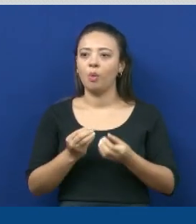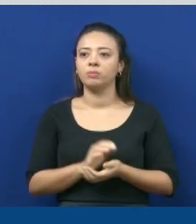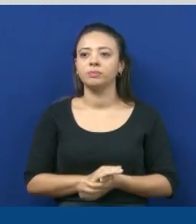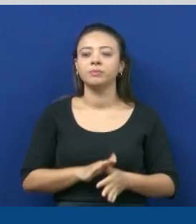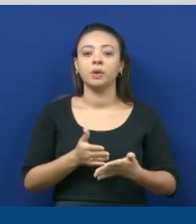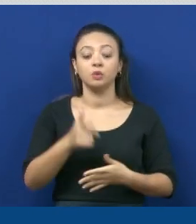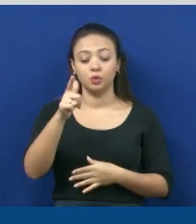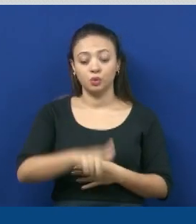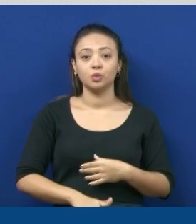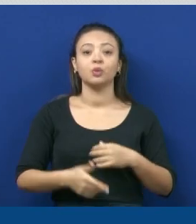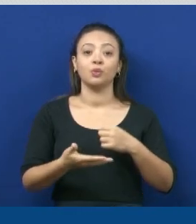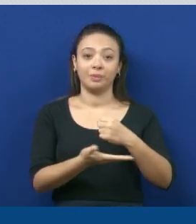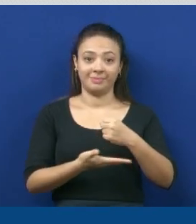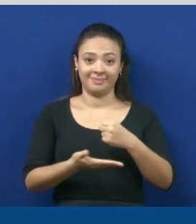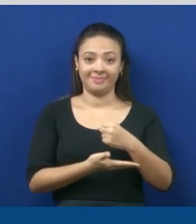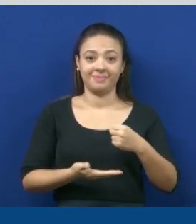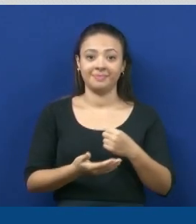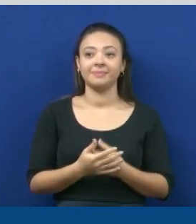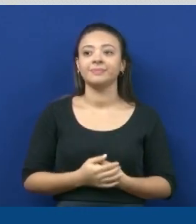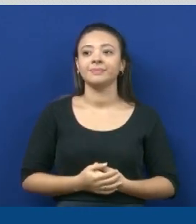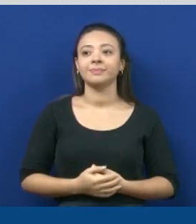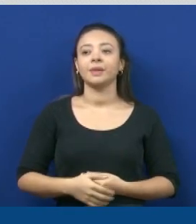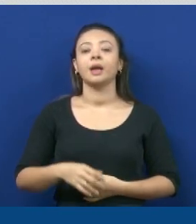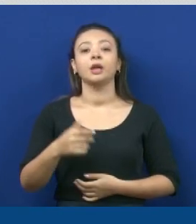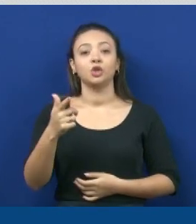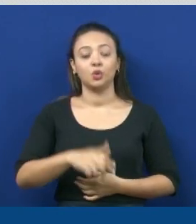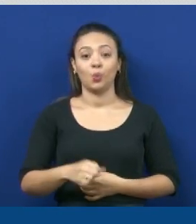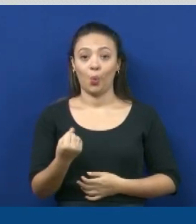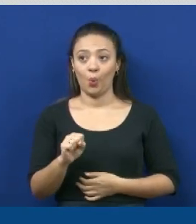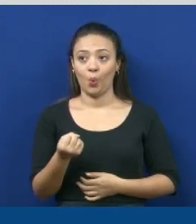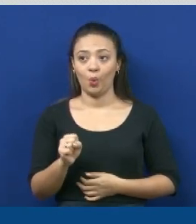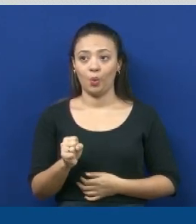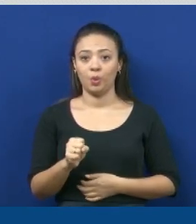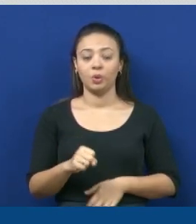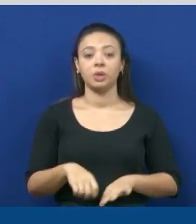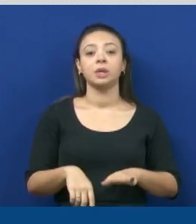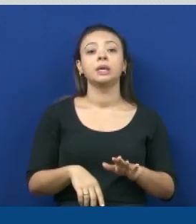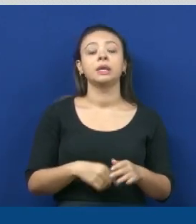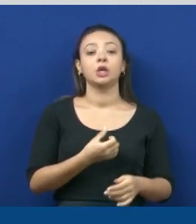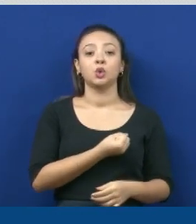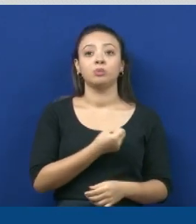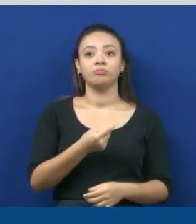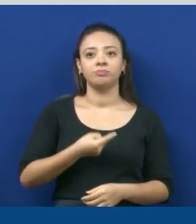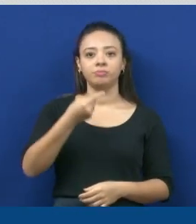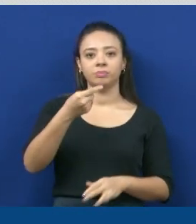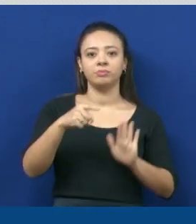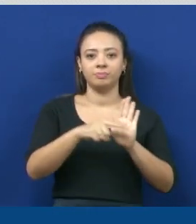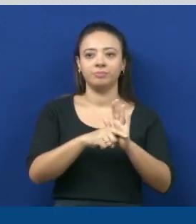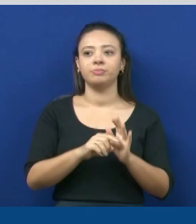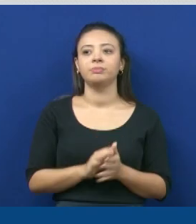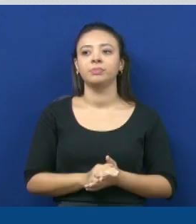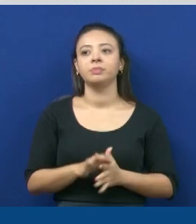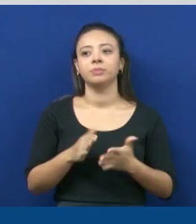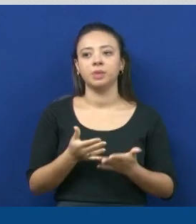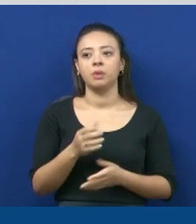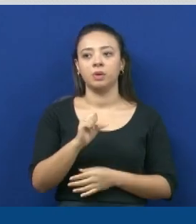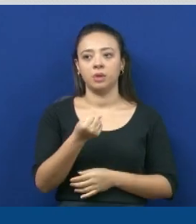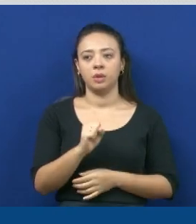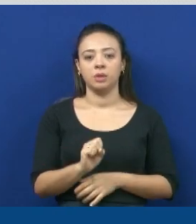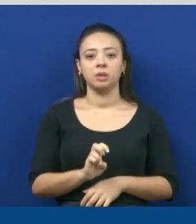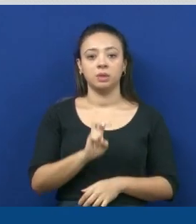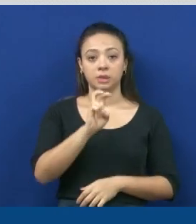vou repetir o número 8 e subtrair aqueles expoentes, que vai ficar uma expressãozinha assim. 5 menos